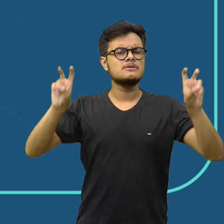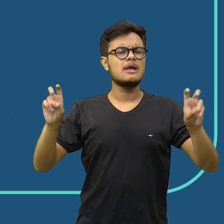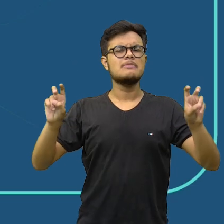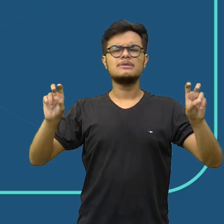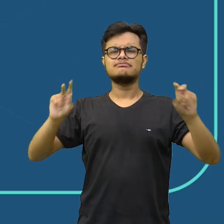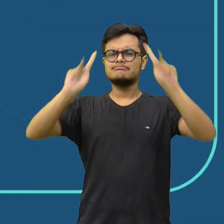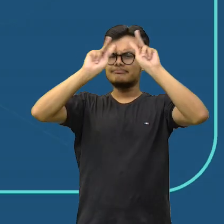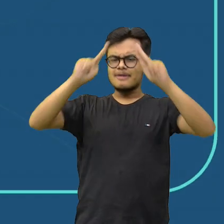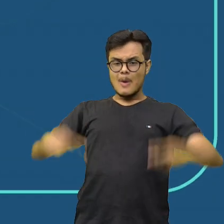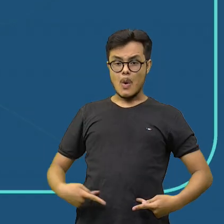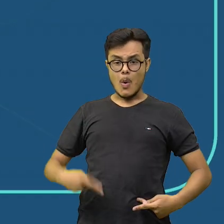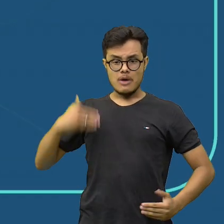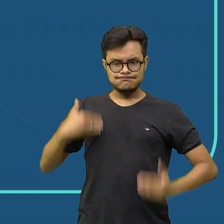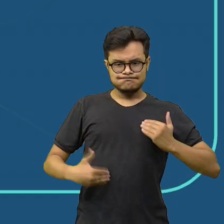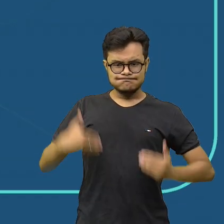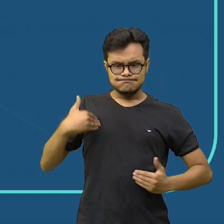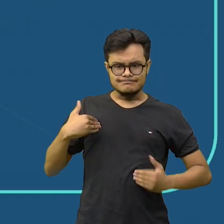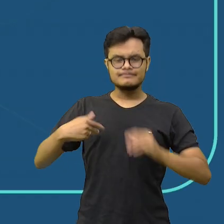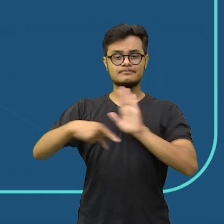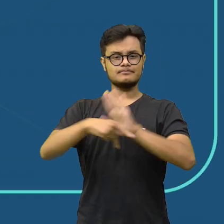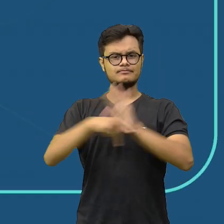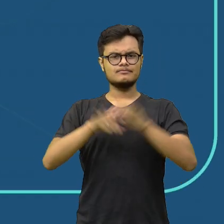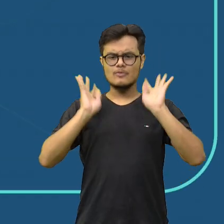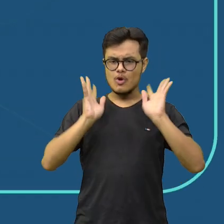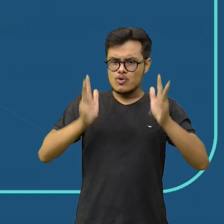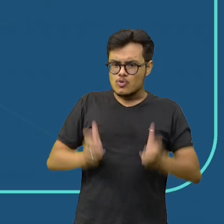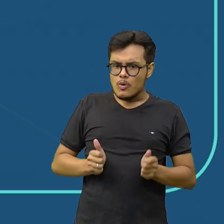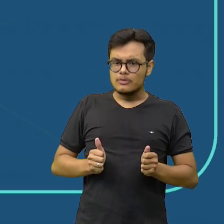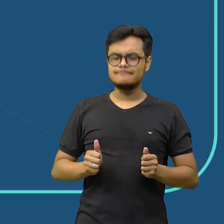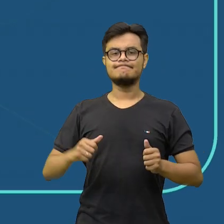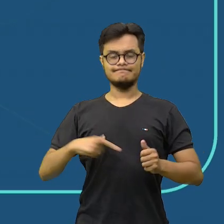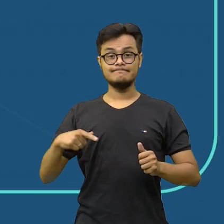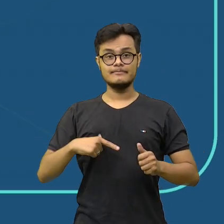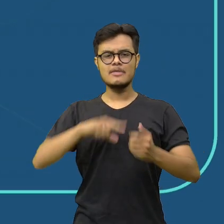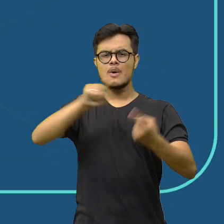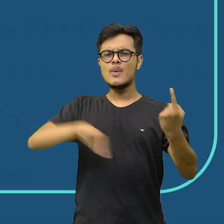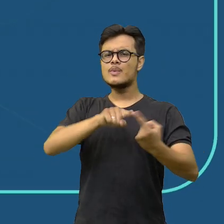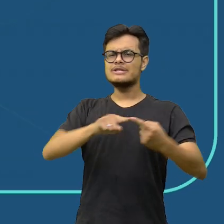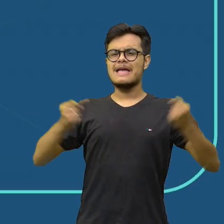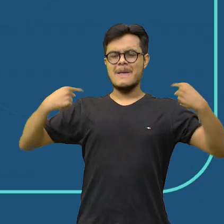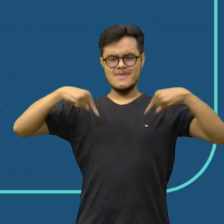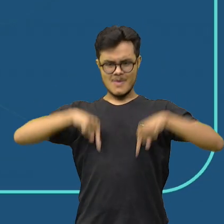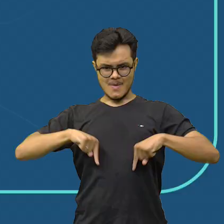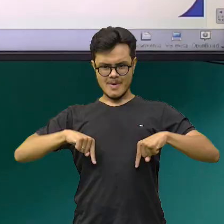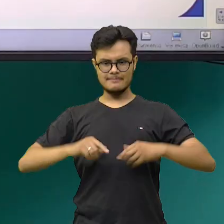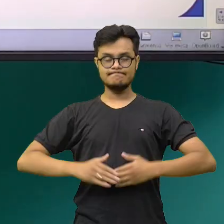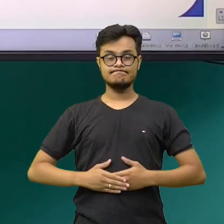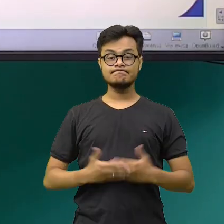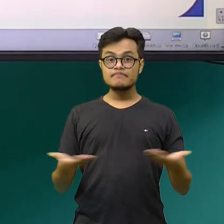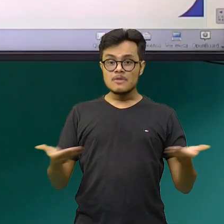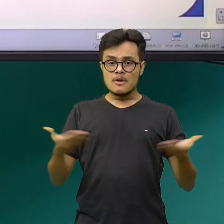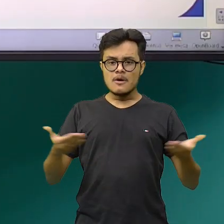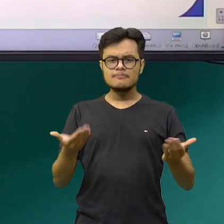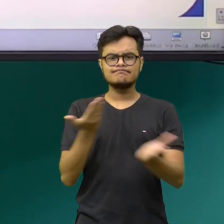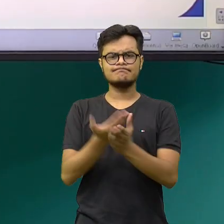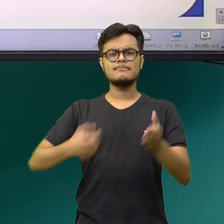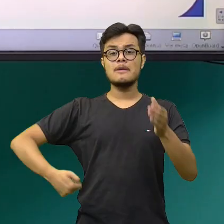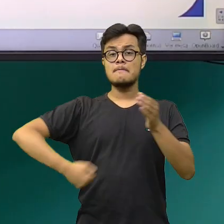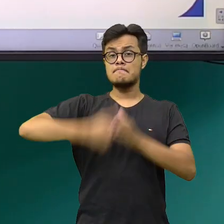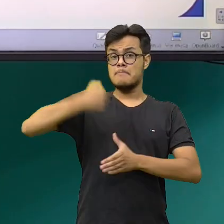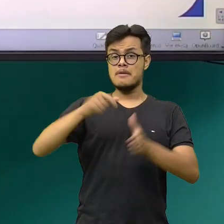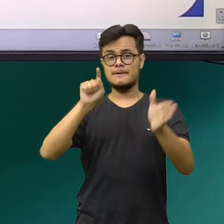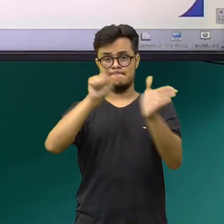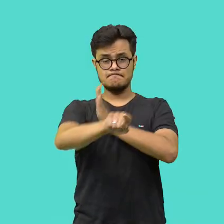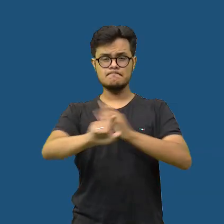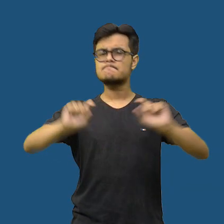corpo humano, vamos falar sobre fisiologia geral, vamos falar sobre sistema endócrino, meu amigo, é isso. E vamos para a nossa primeira